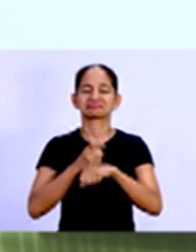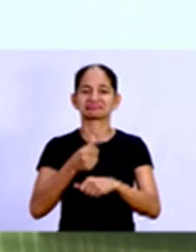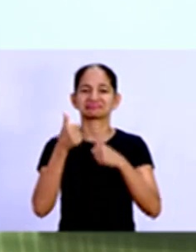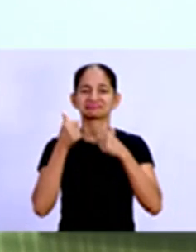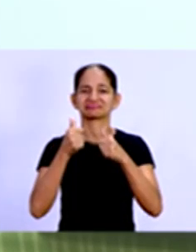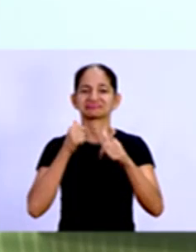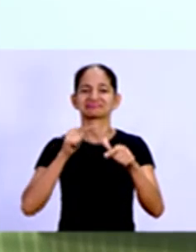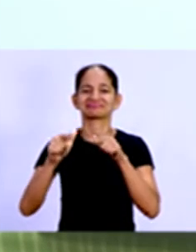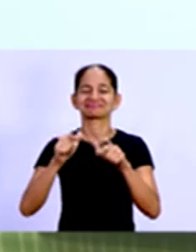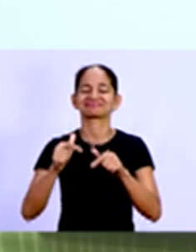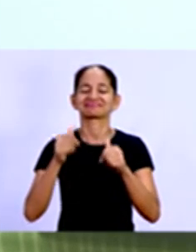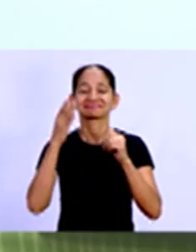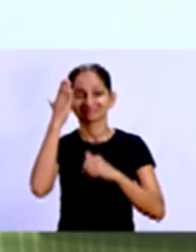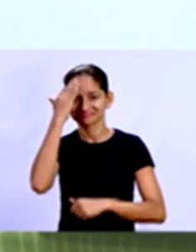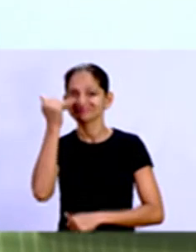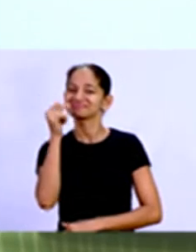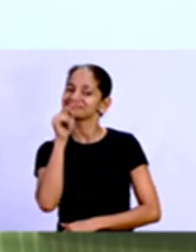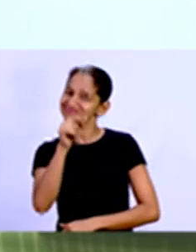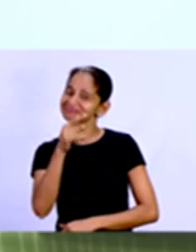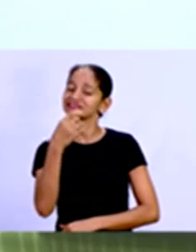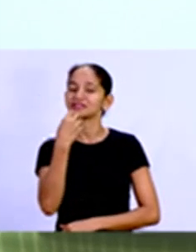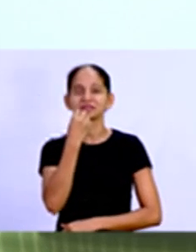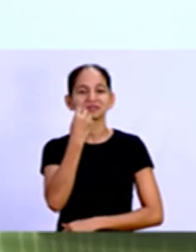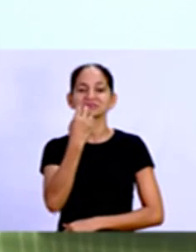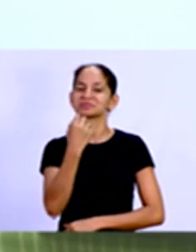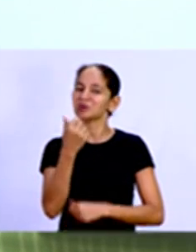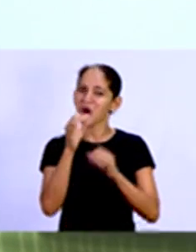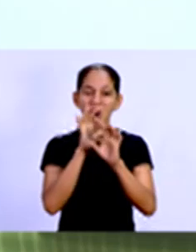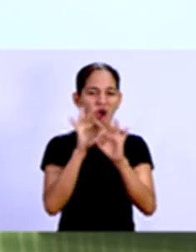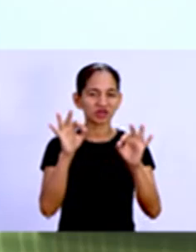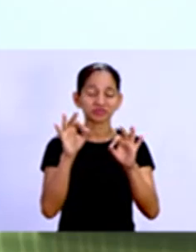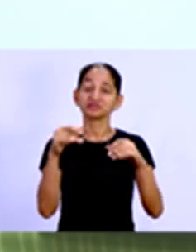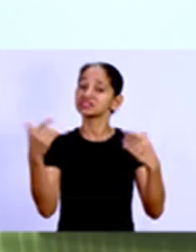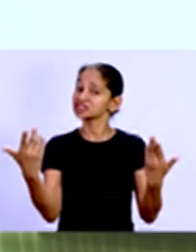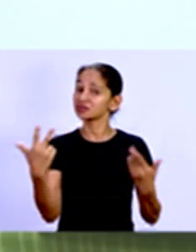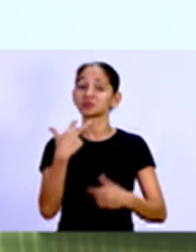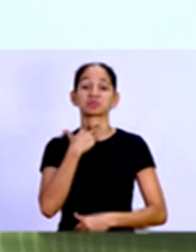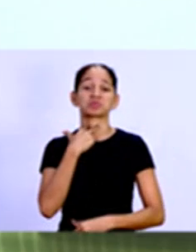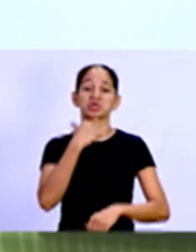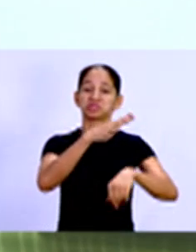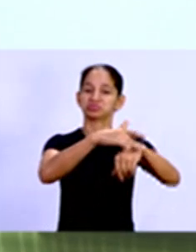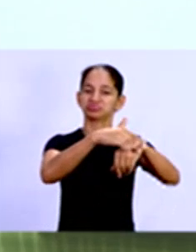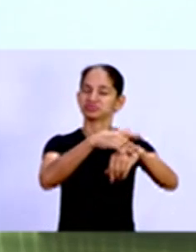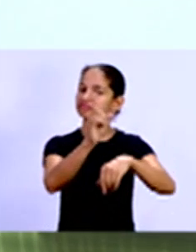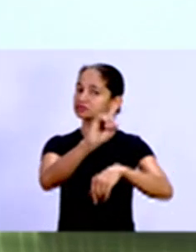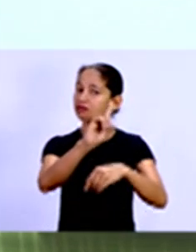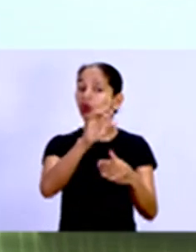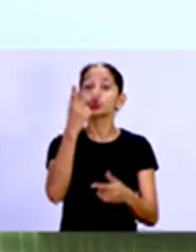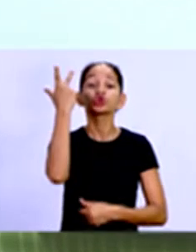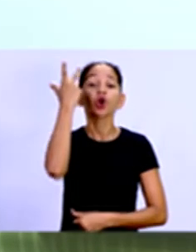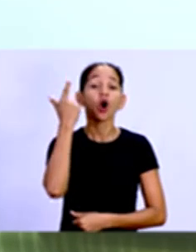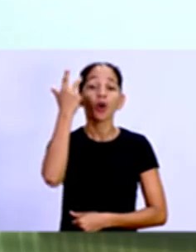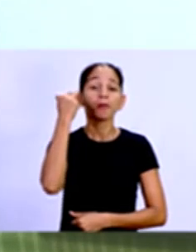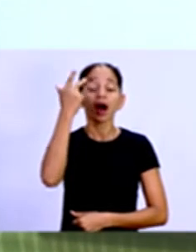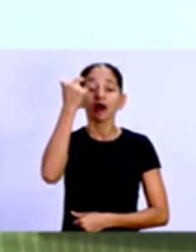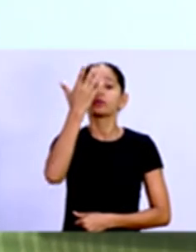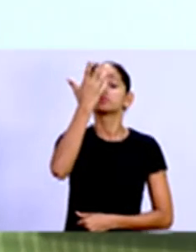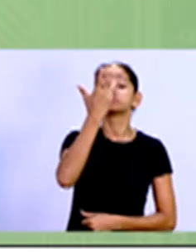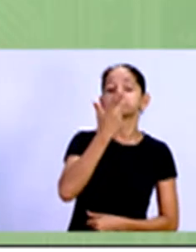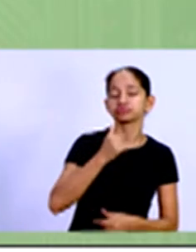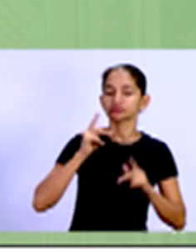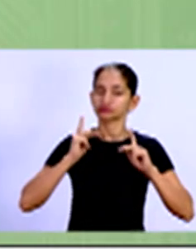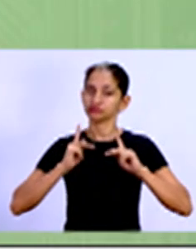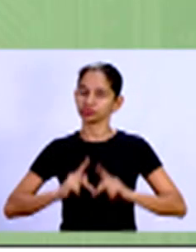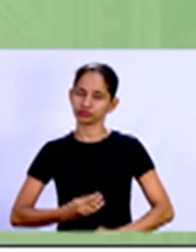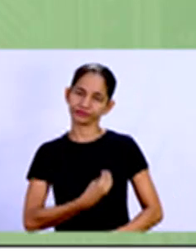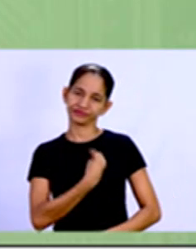profissão. Então, ela não deve ser considerada uma doença velhice, sim uma parte natural do nosso corpo, da